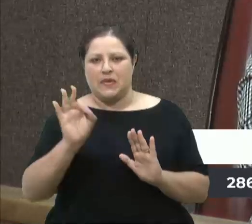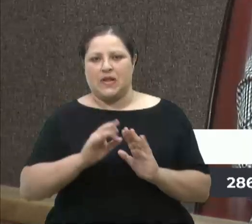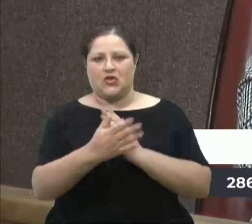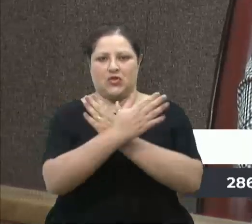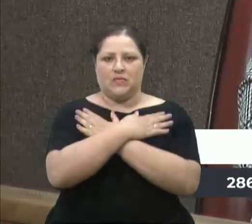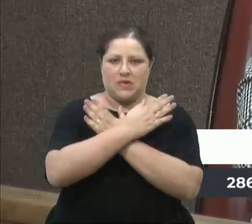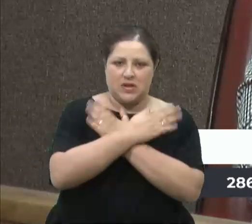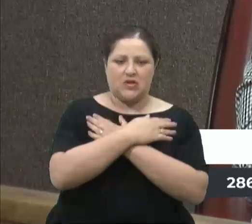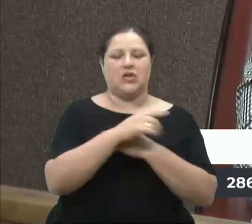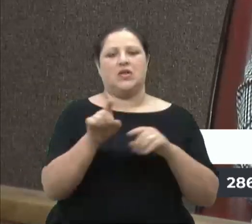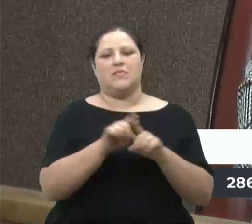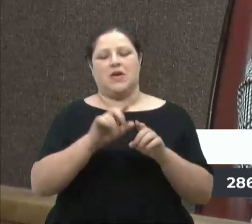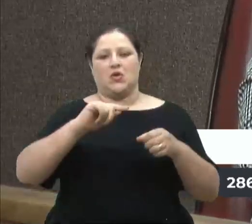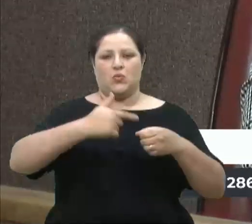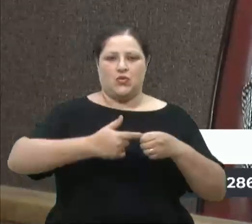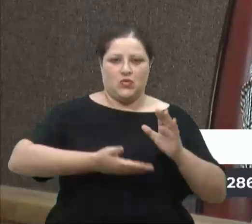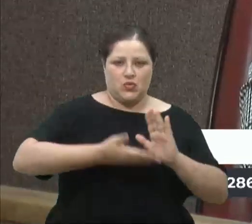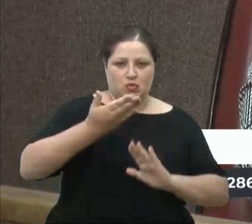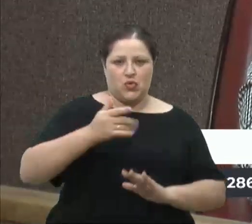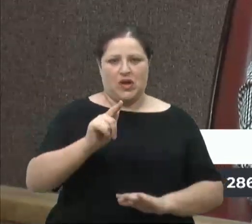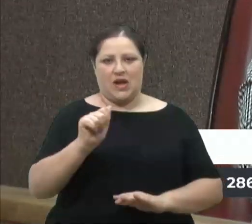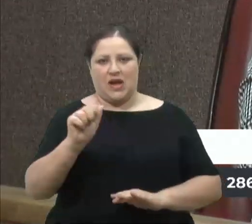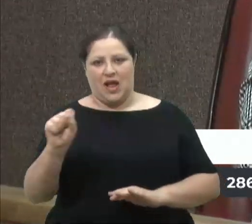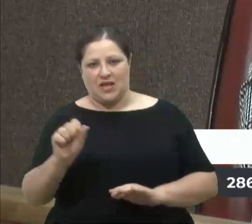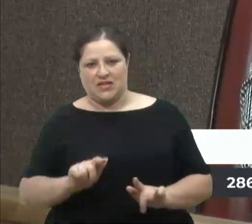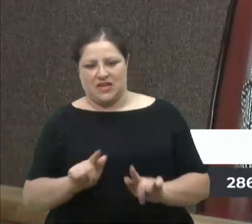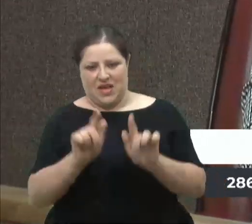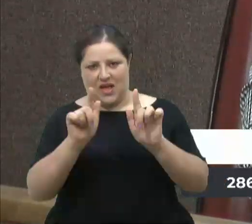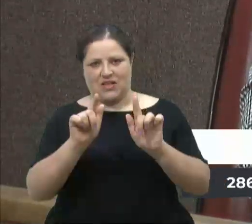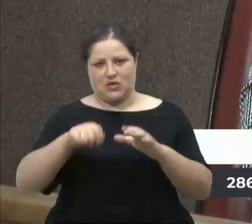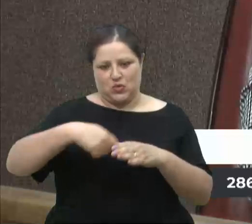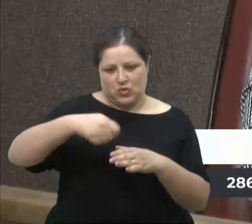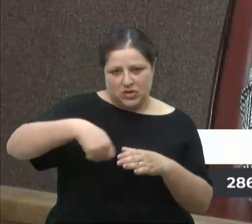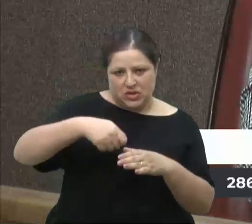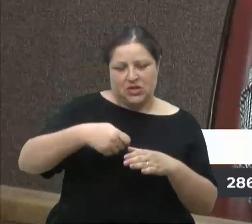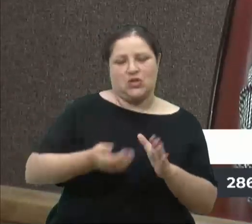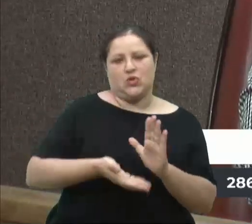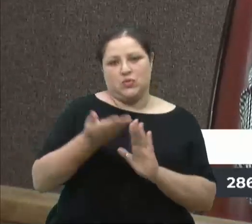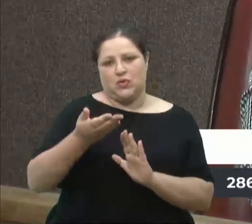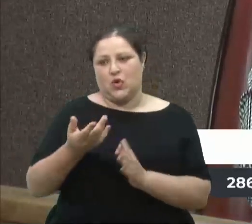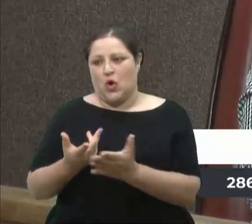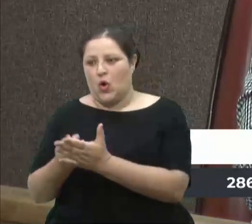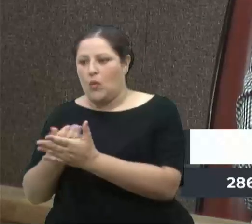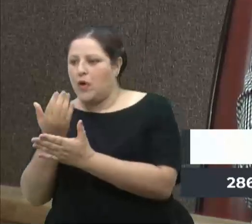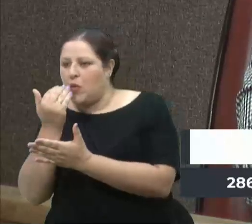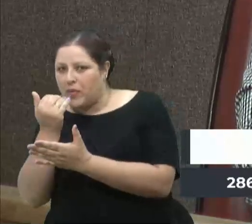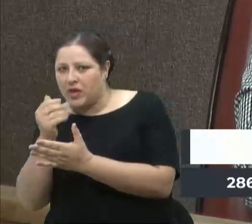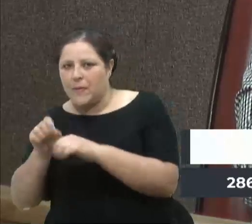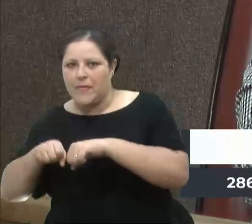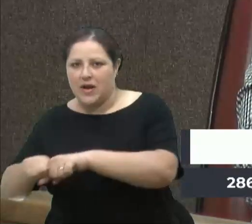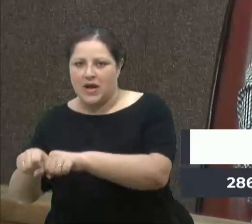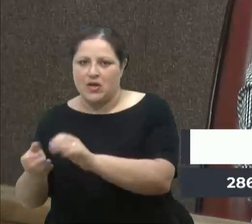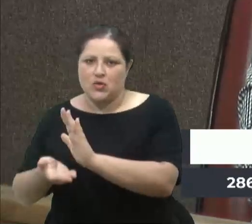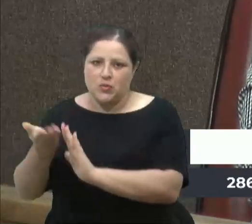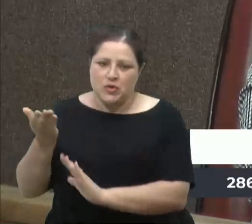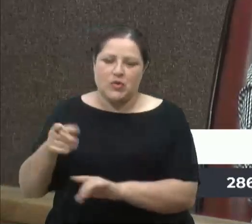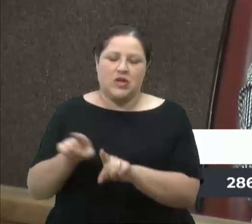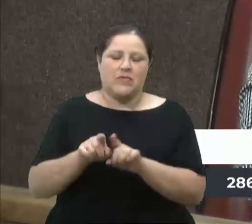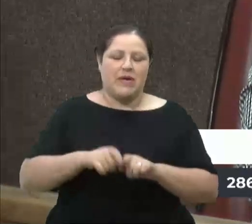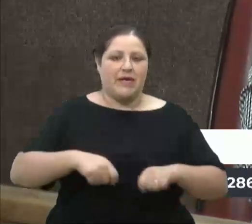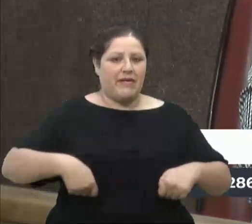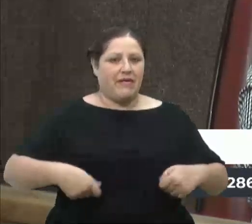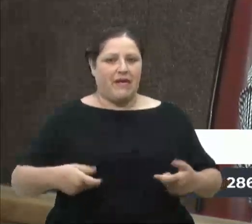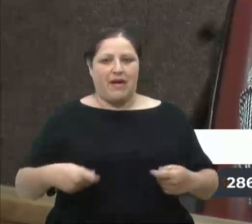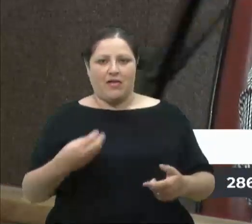os combustíveis subiram o gás de cozinha subiu no Rancho no supermercado subiu o curso de vida subiu eles aumentaram de